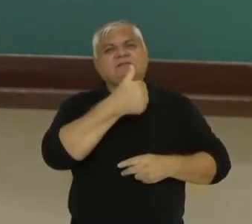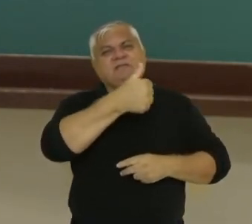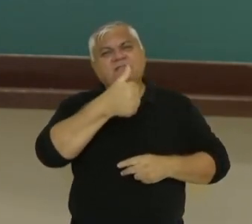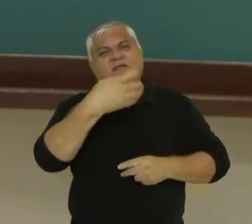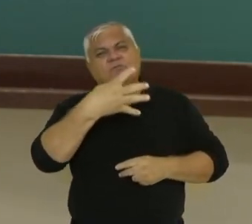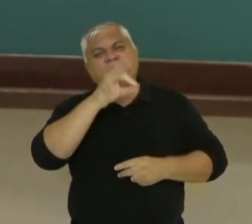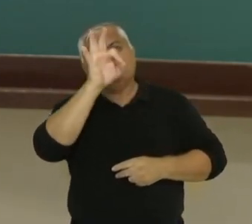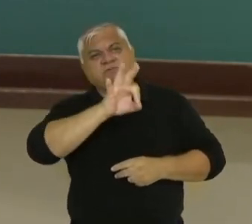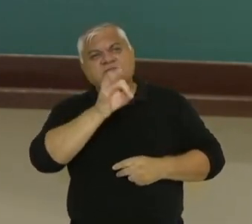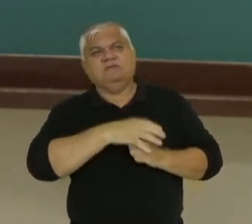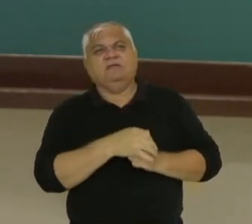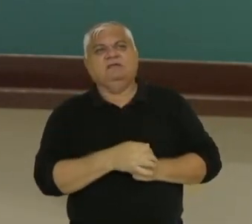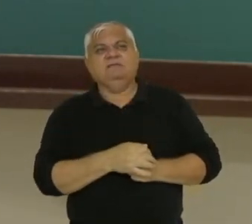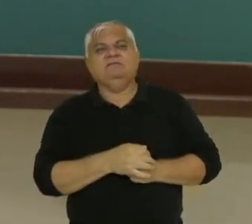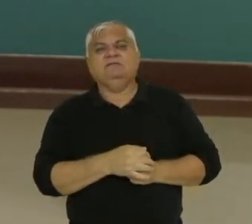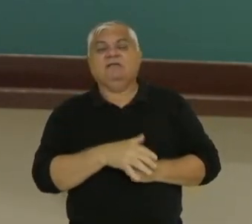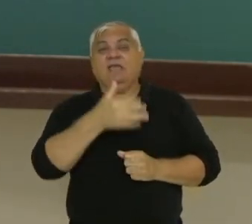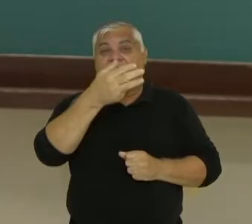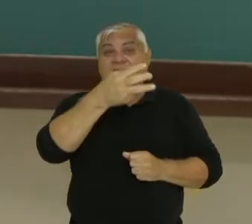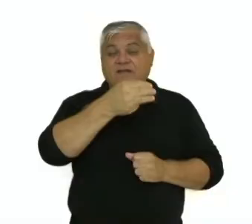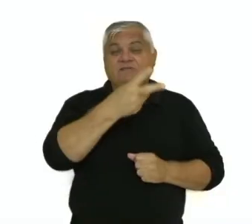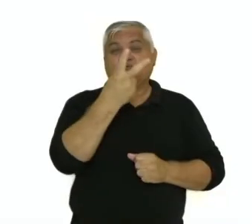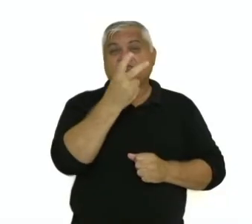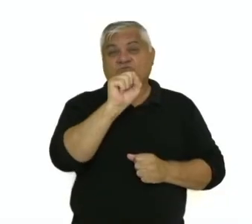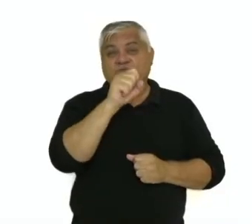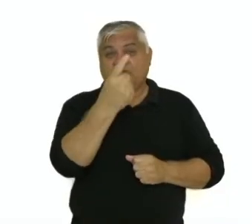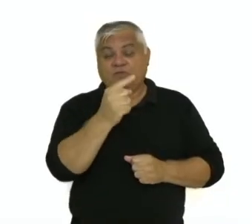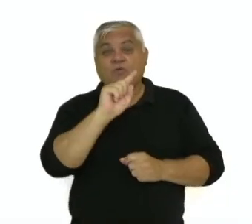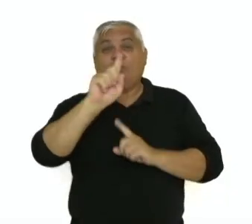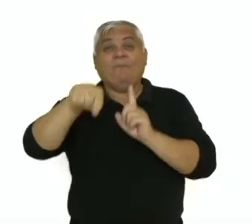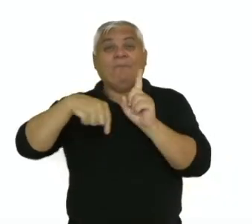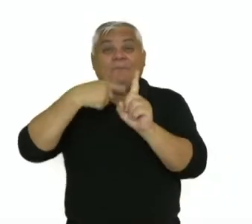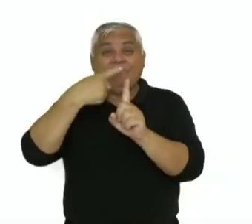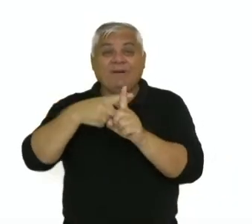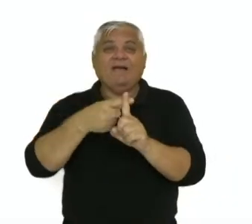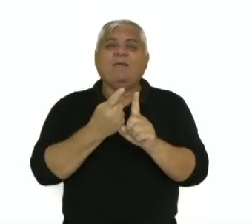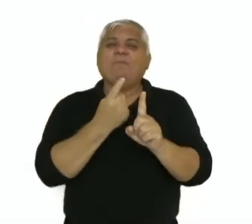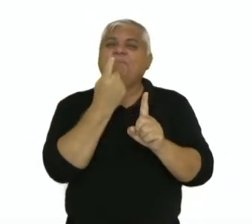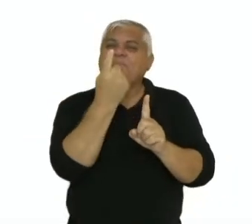Então, 13,281 vezes o novo montante, que é